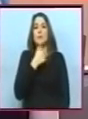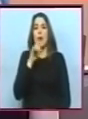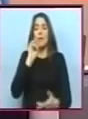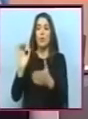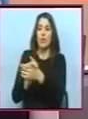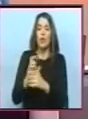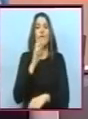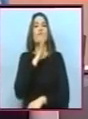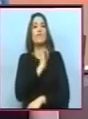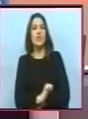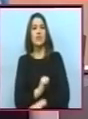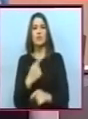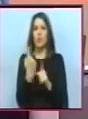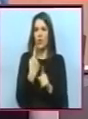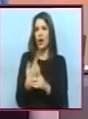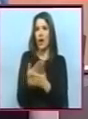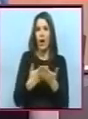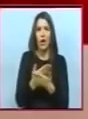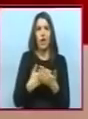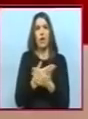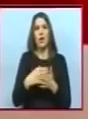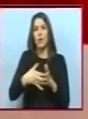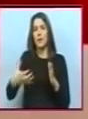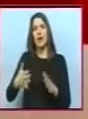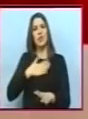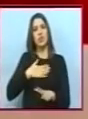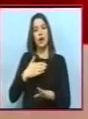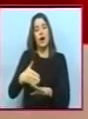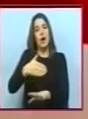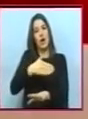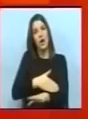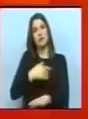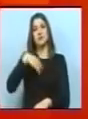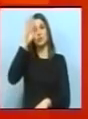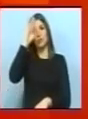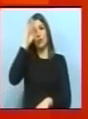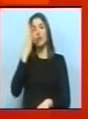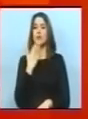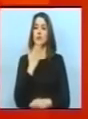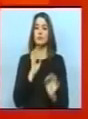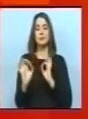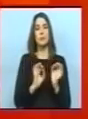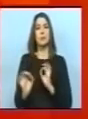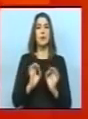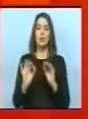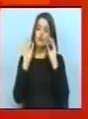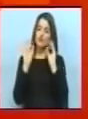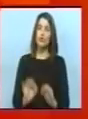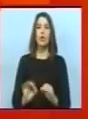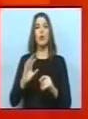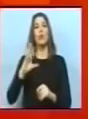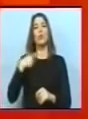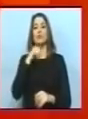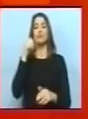para os filhos tratarem de todas essas partes burocráticas. E, portanto, antecipadamente, ter tudo assegurado para que eu possa depois